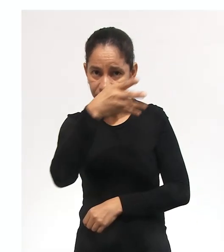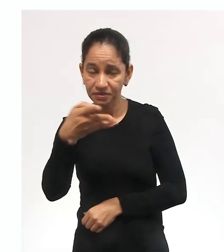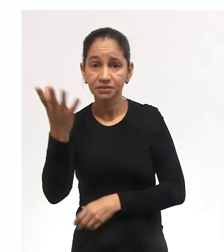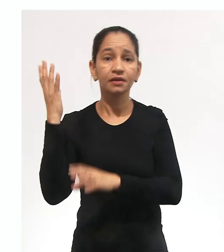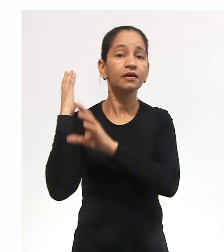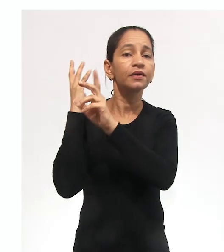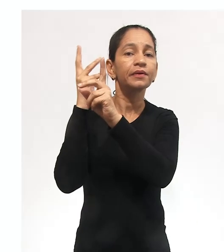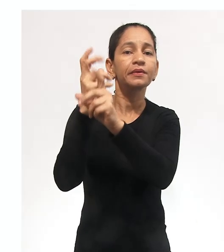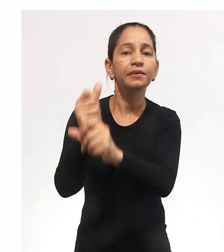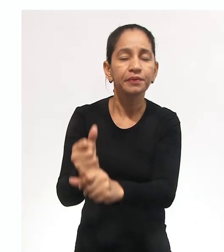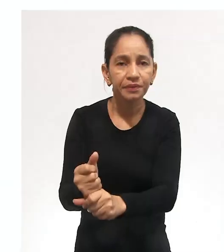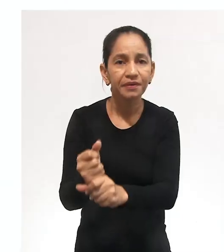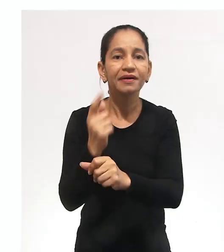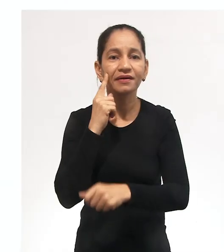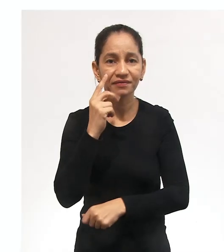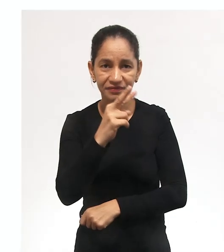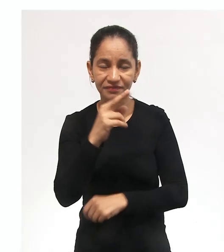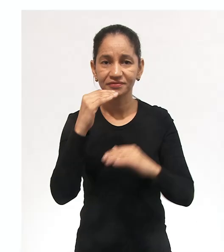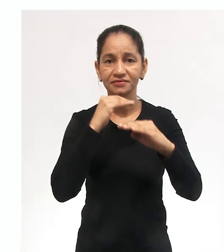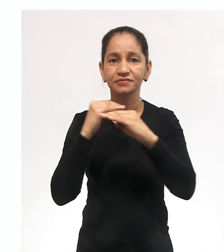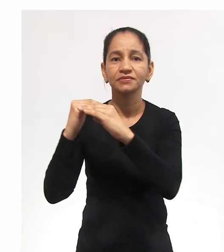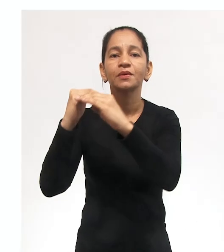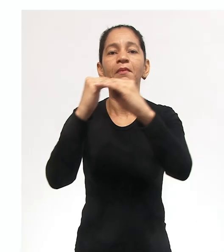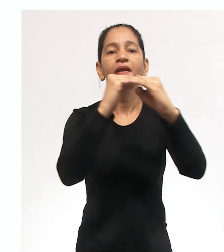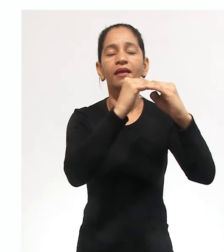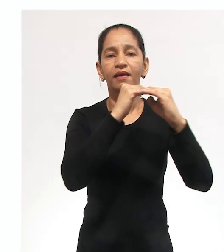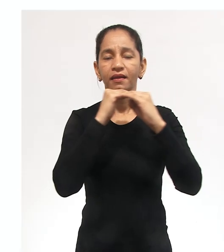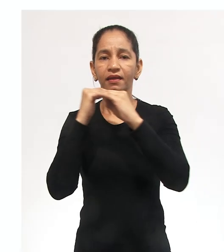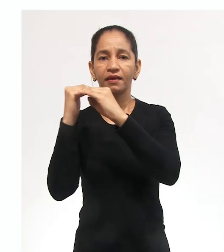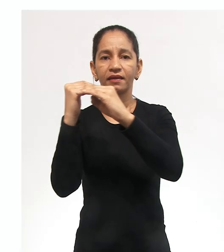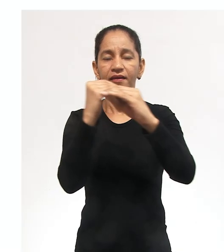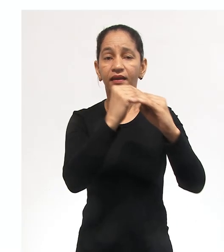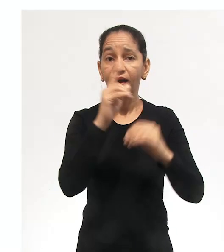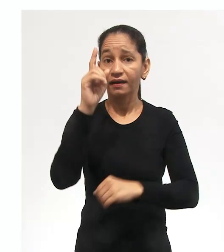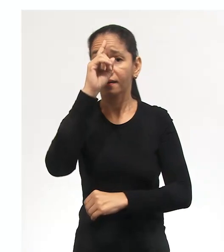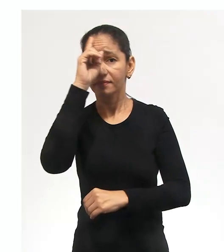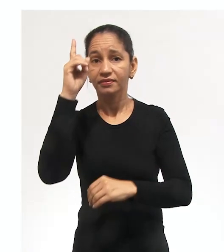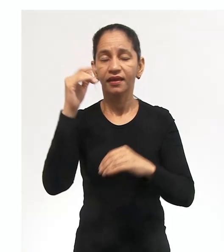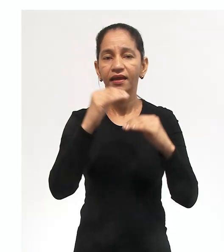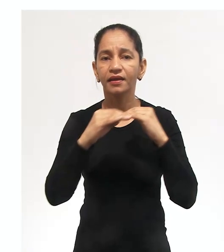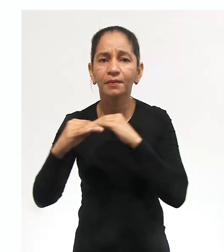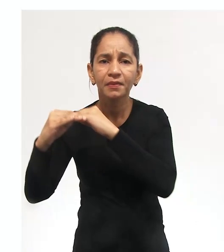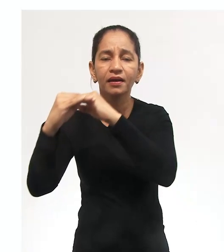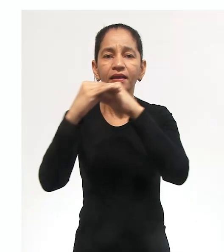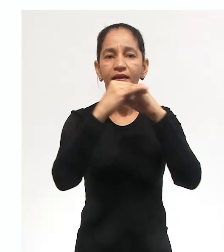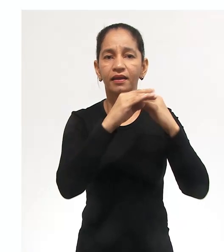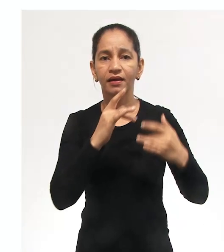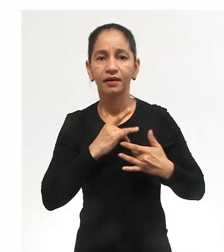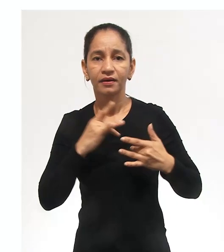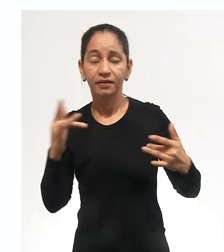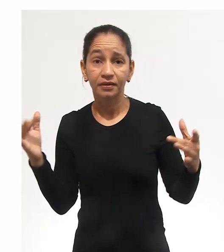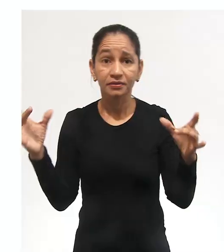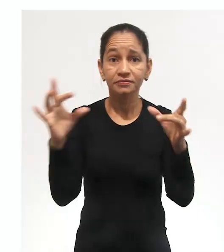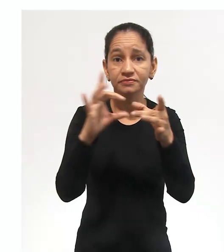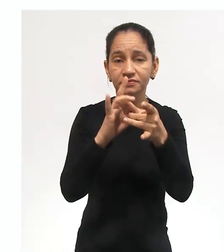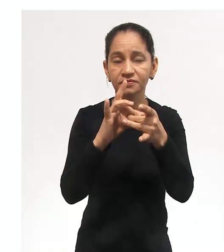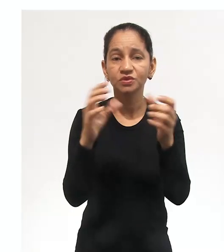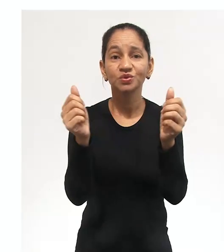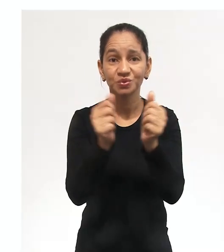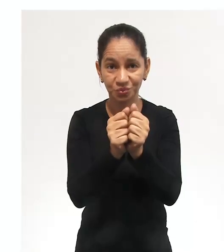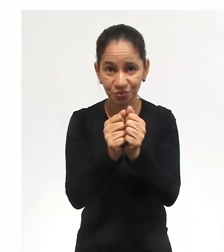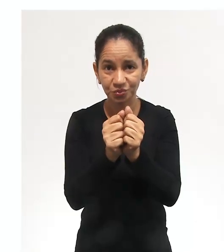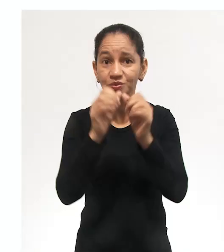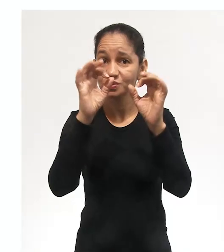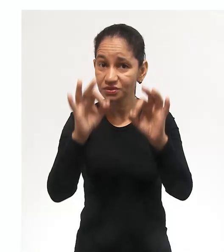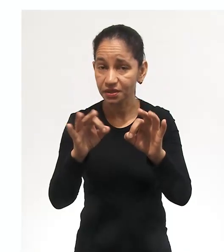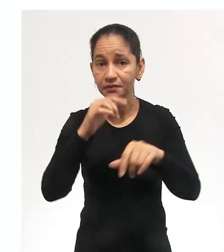aqui a soberania. Tá vendo? A soberania, ela faz, né, remete à ideia aqui, ó, né, dessa federação, tá?